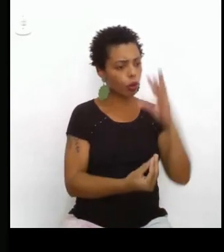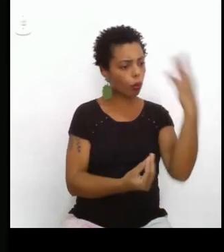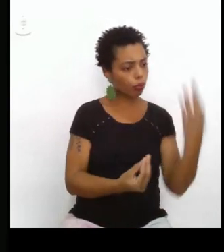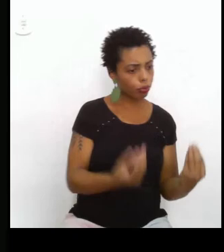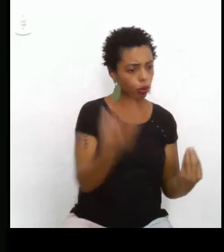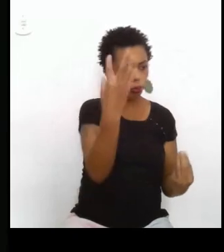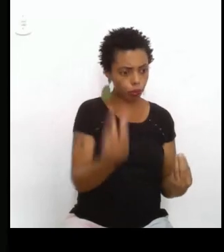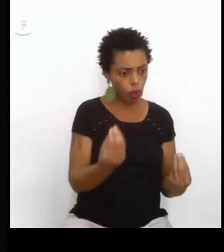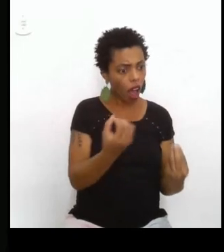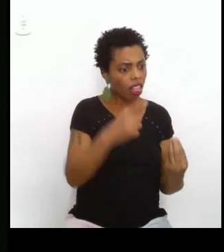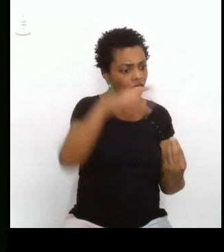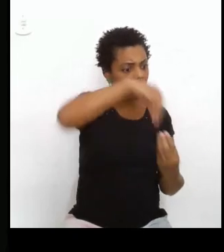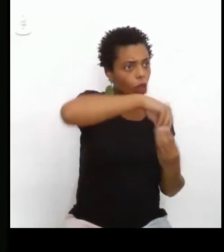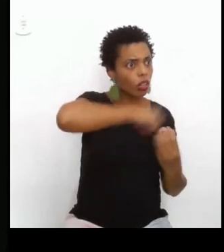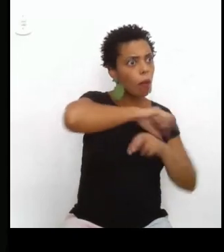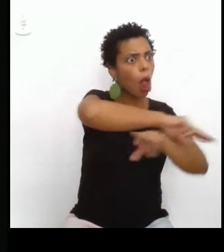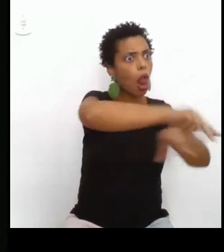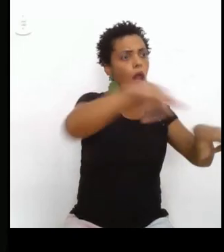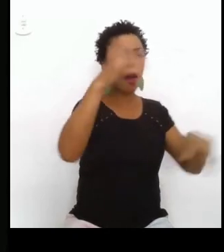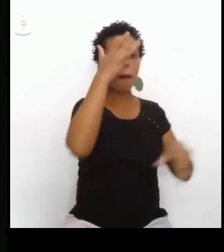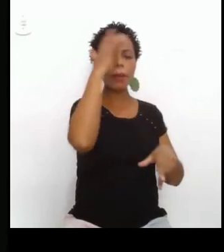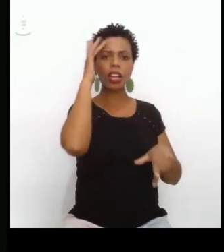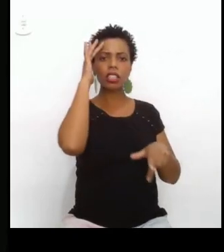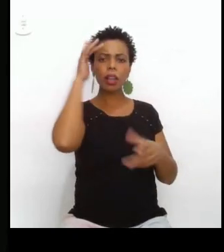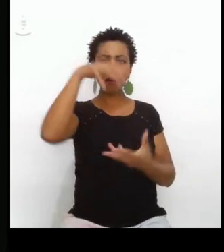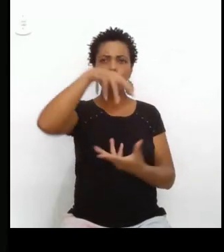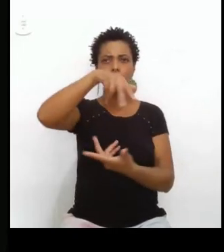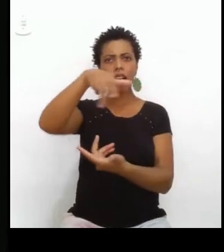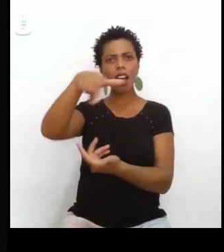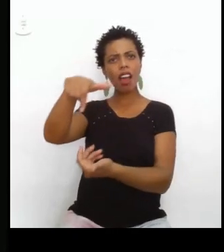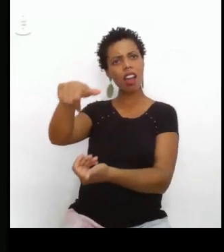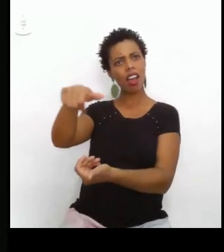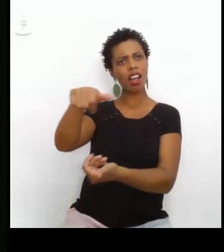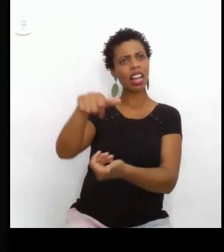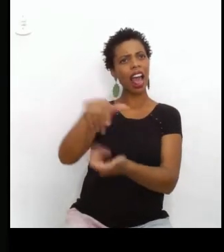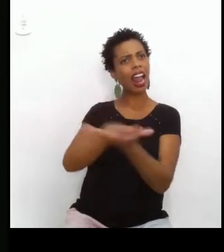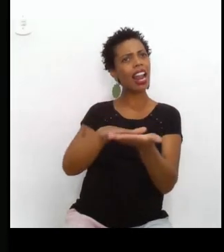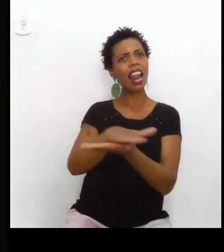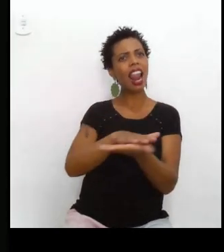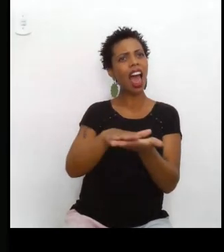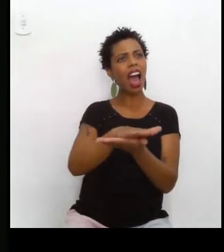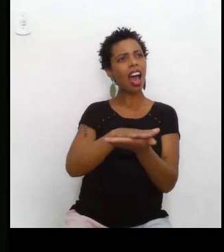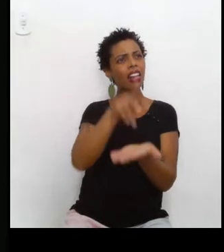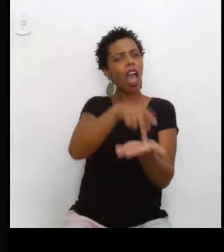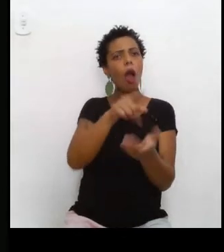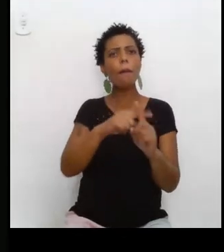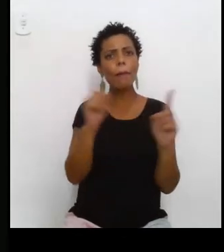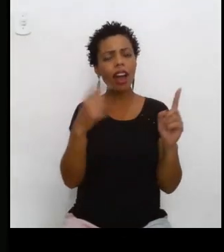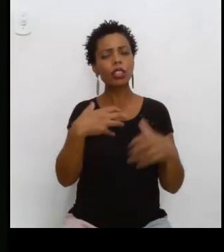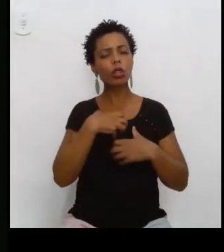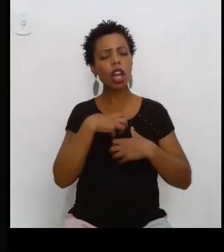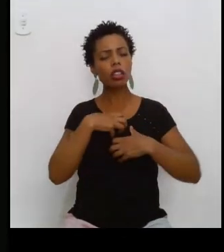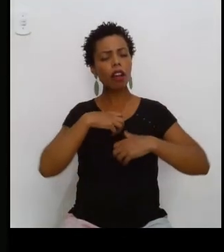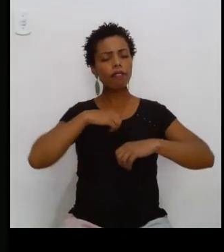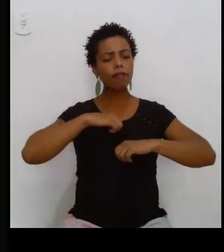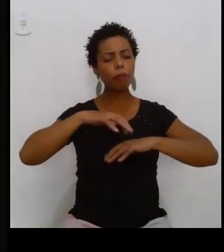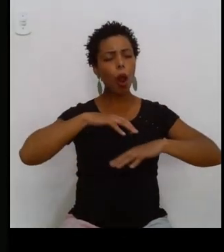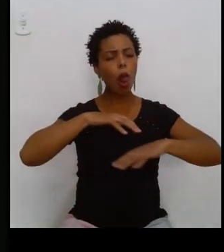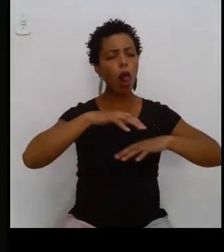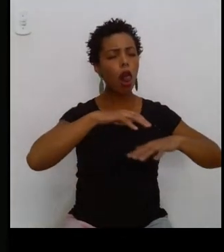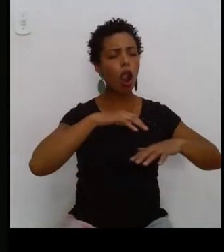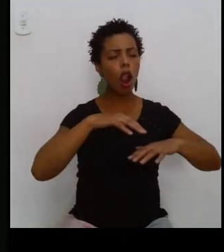próprio nada disso pode ser visto mas eu sinto essas vibrações dentro do meu vazio mais profundo